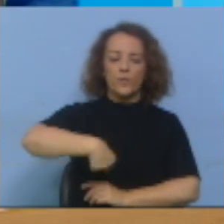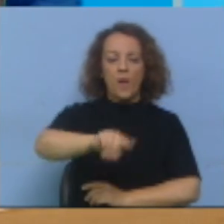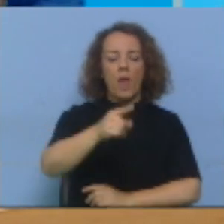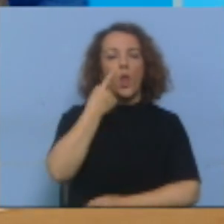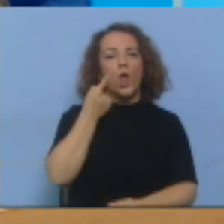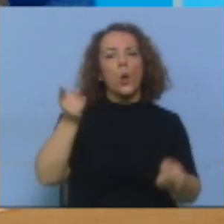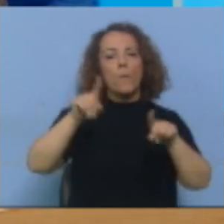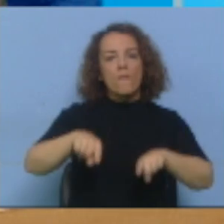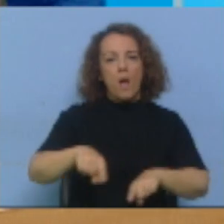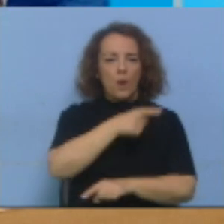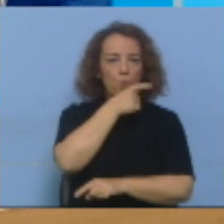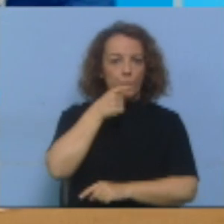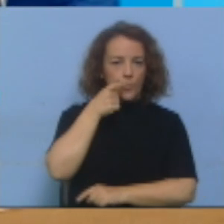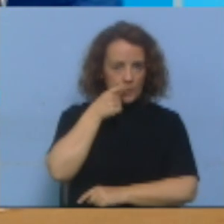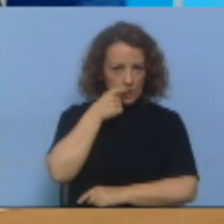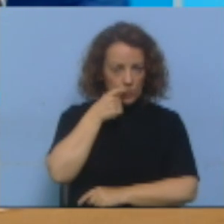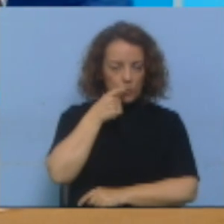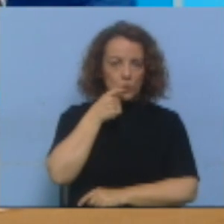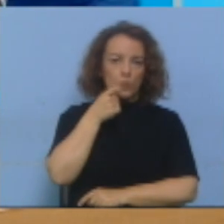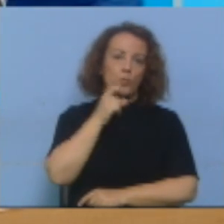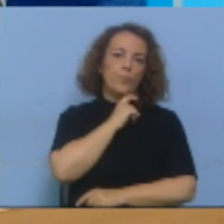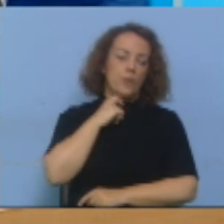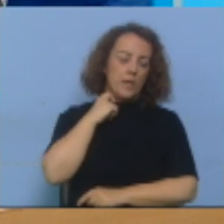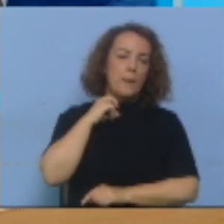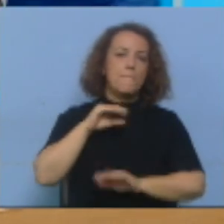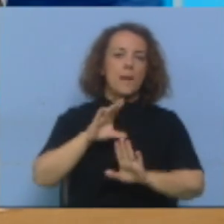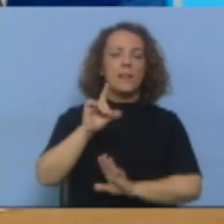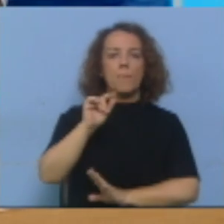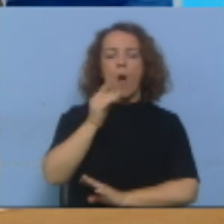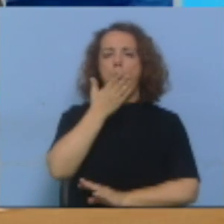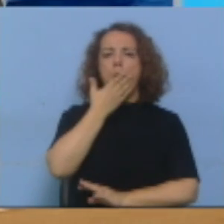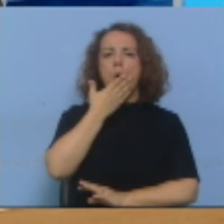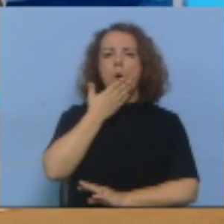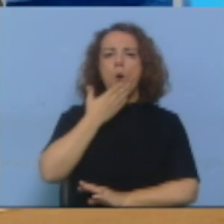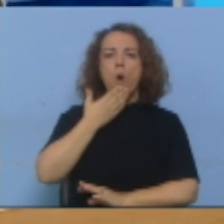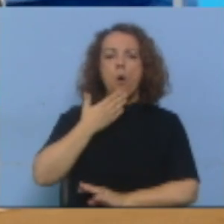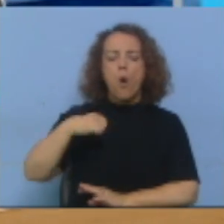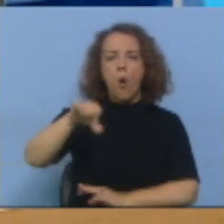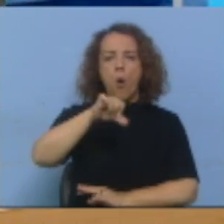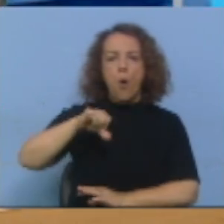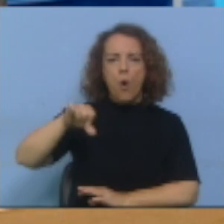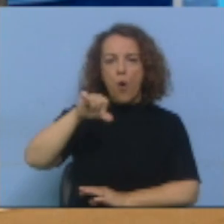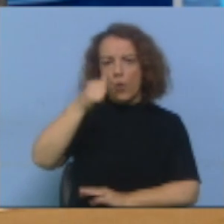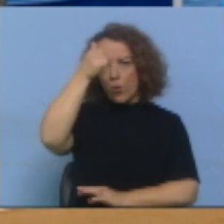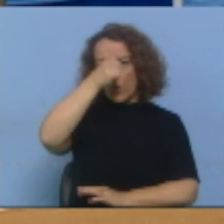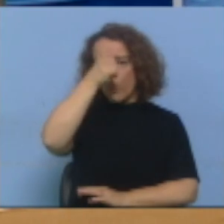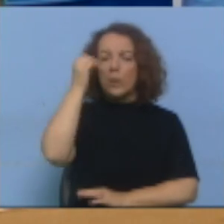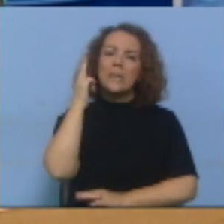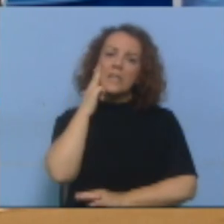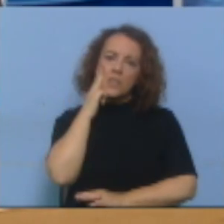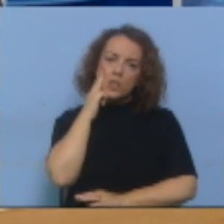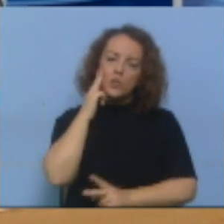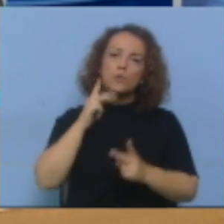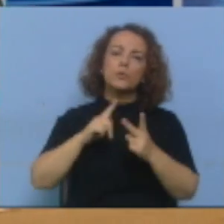mas aquilo que é o centro dessa celebração é a consagração do óleo do crisma e a bênção do óleo dos catecúmenos